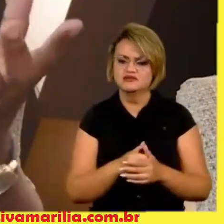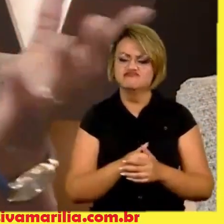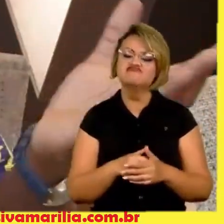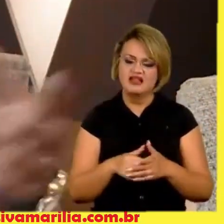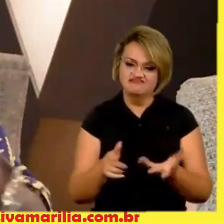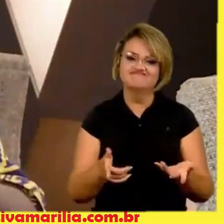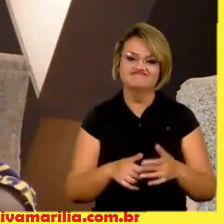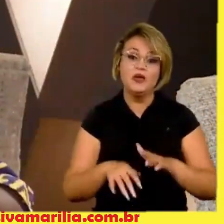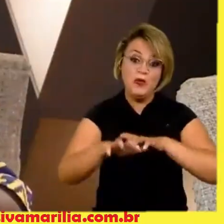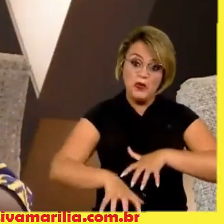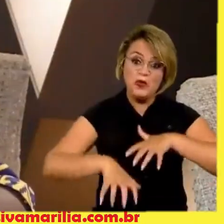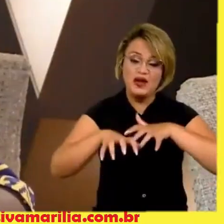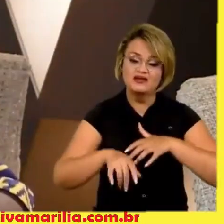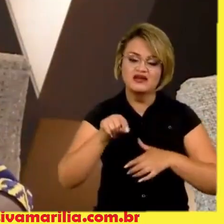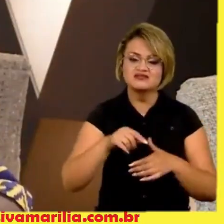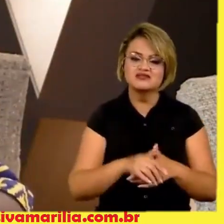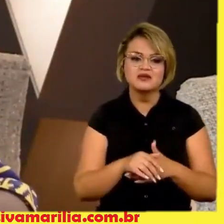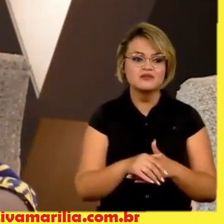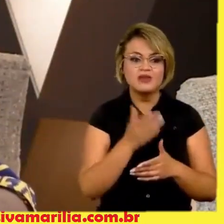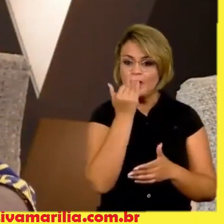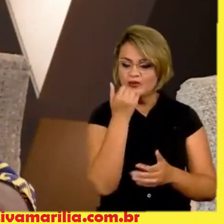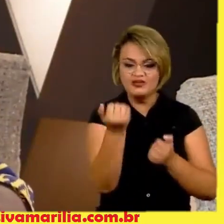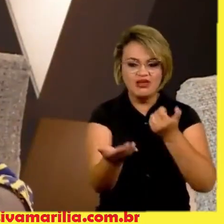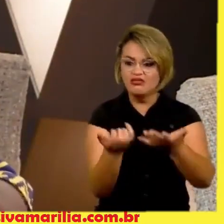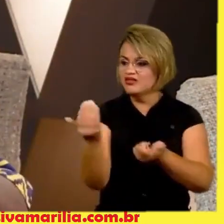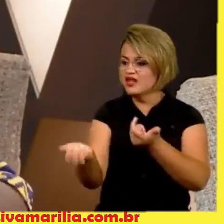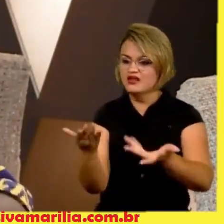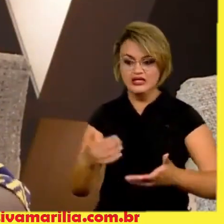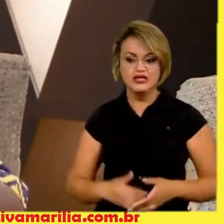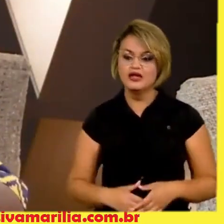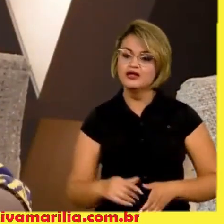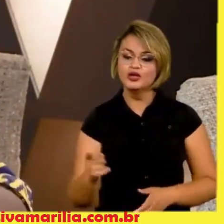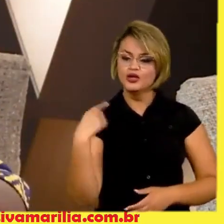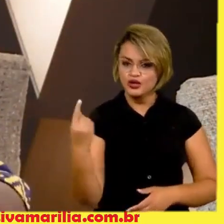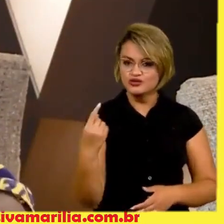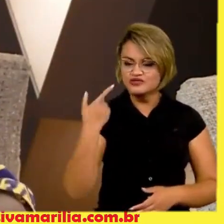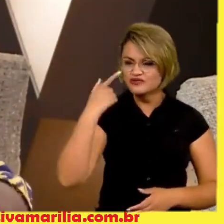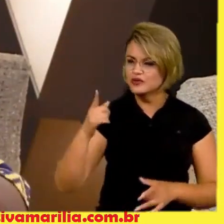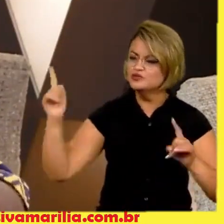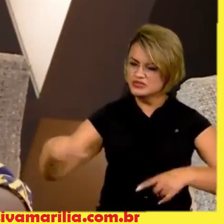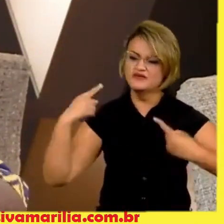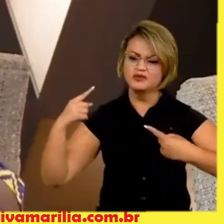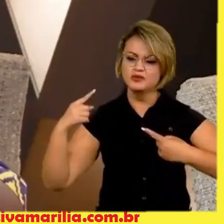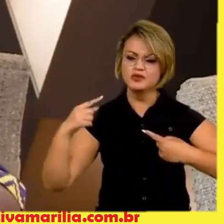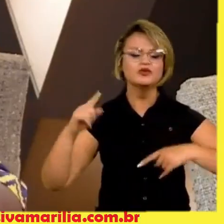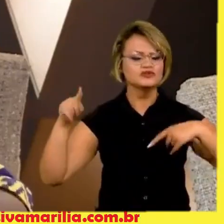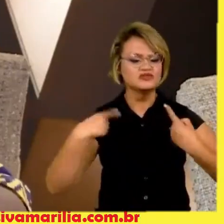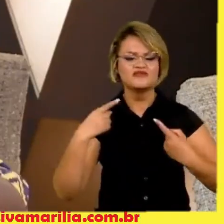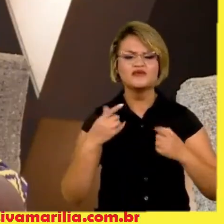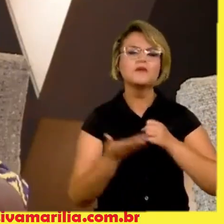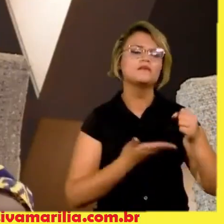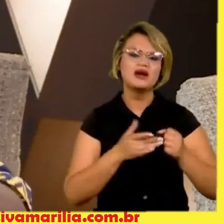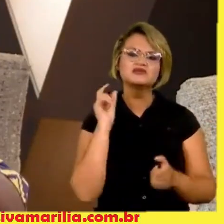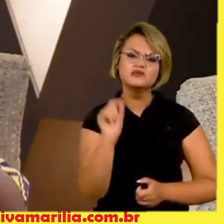agronegócio exatamente. Para alimentar o povo. Para alimentar o povo, porque nós estamos diante de um desafio que é elementar, que é